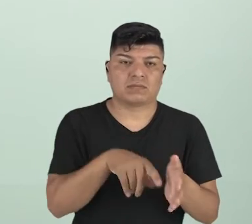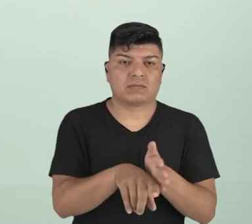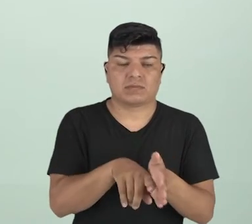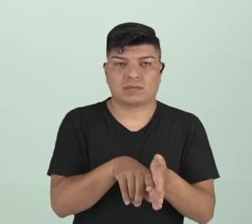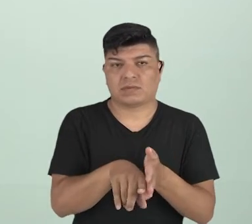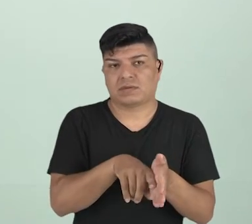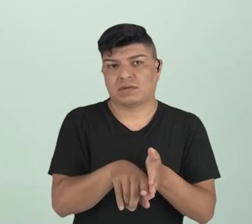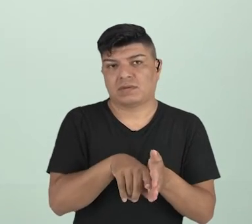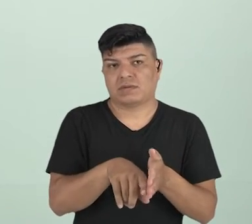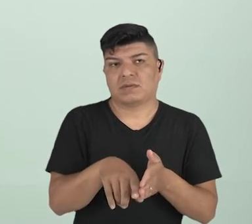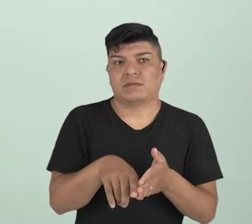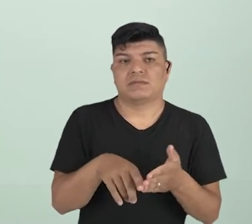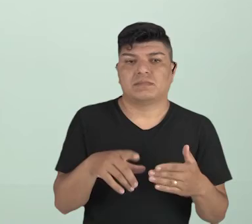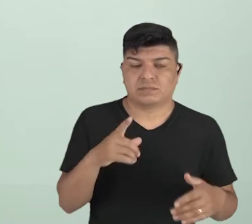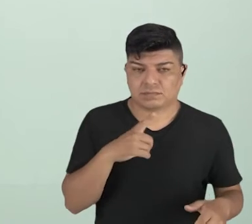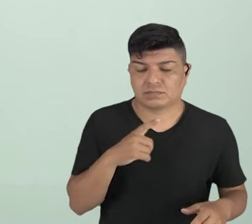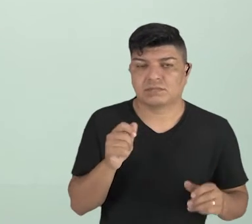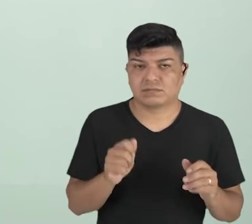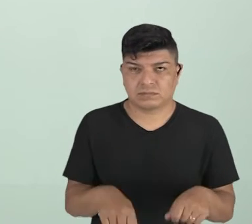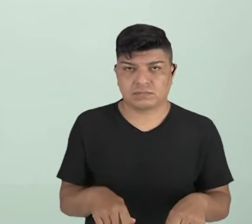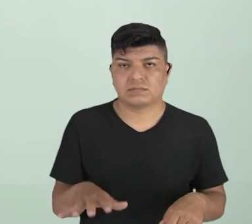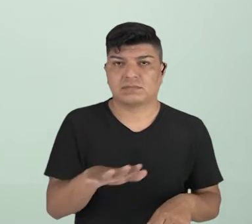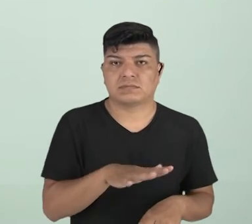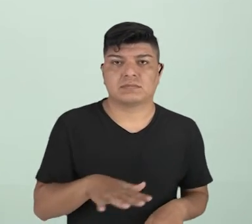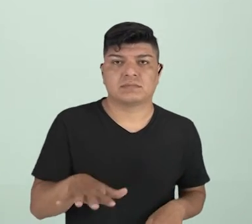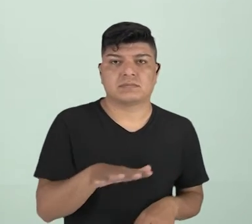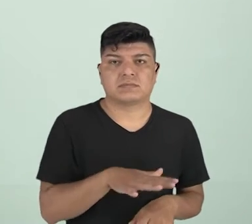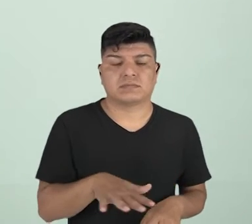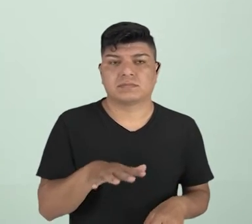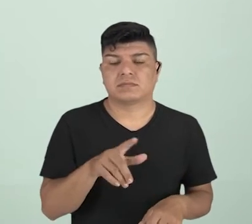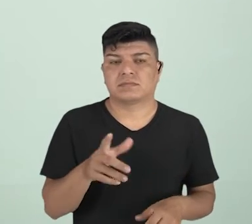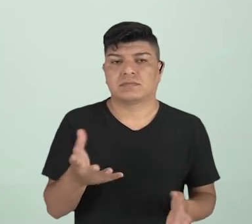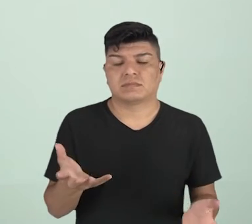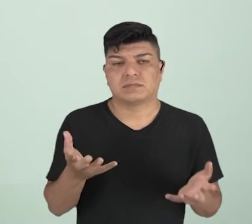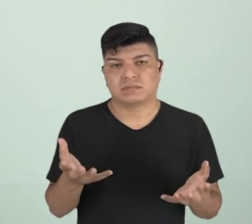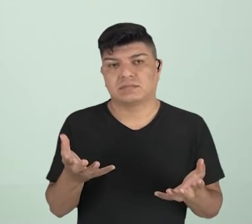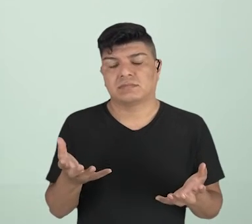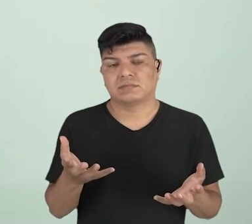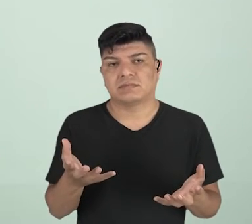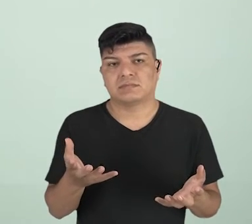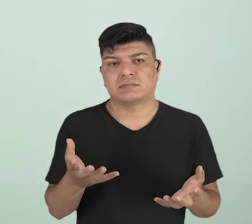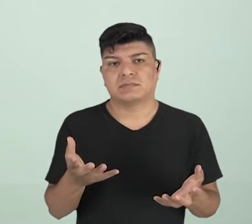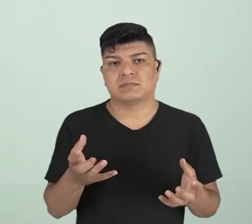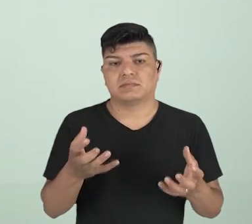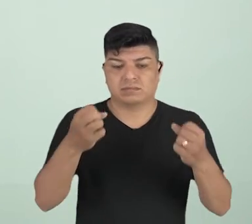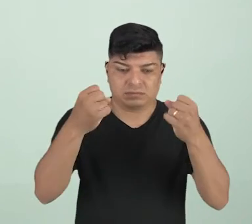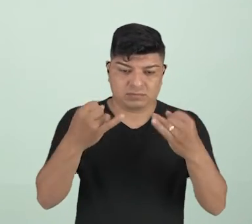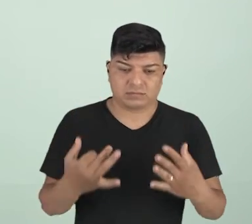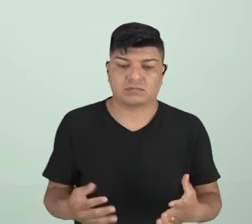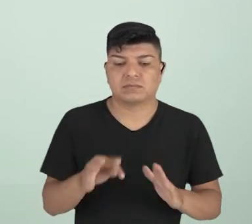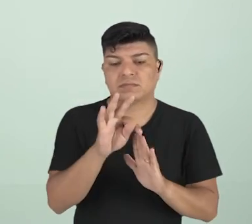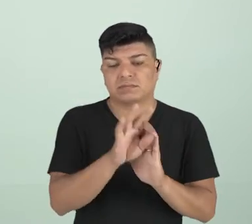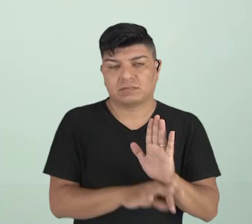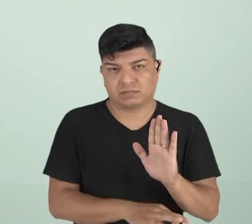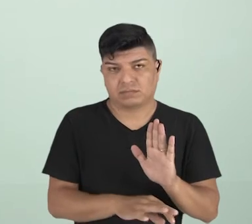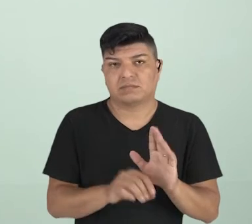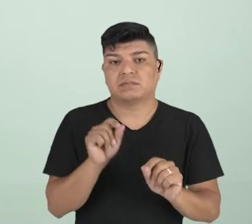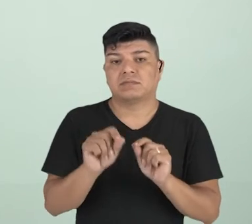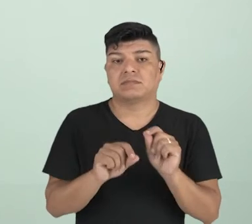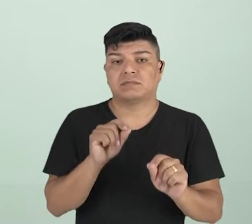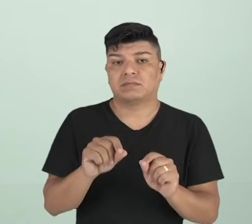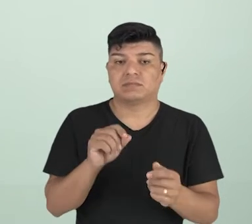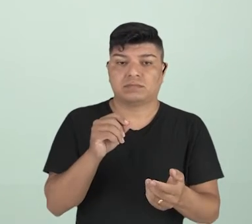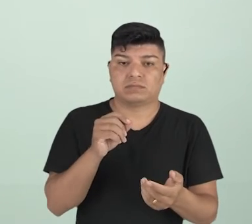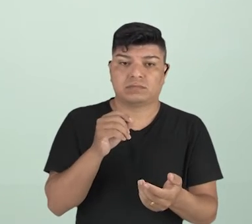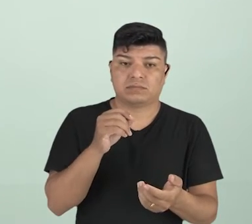argumentos de evidência, ela pôde embasar o que ela queria explicar no texto, que era o quê? Sobre